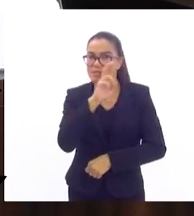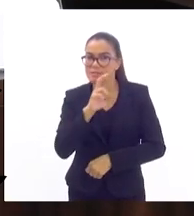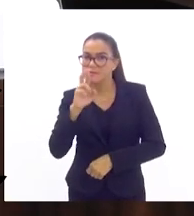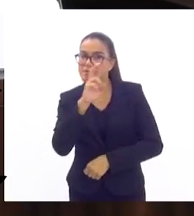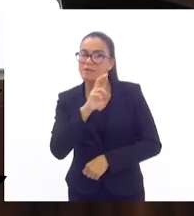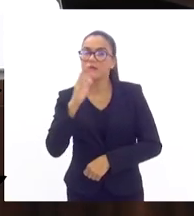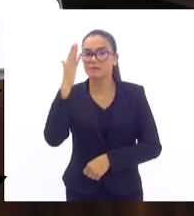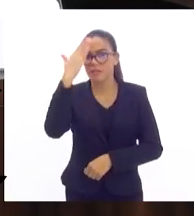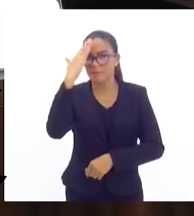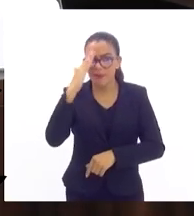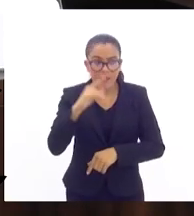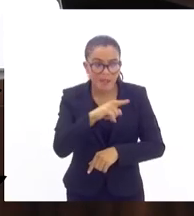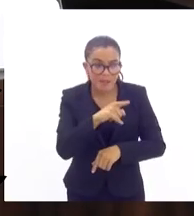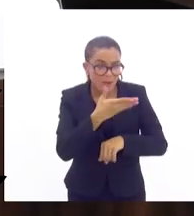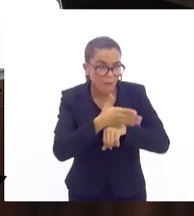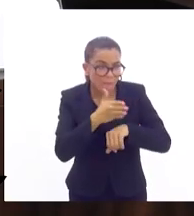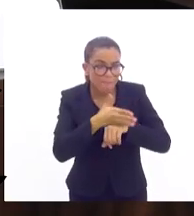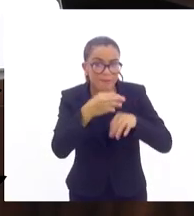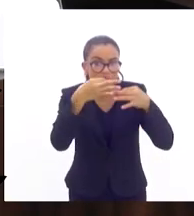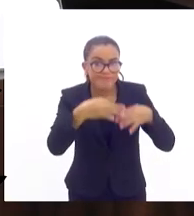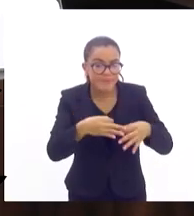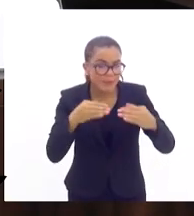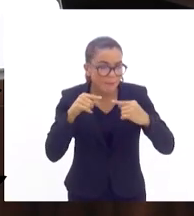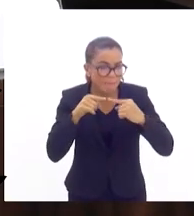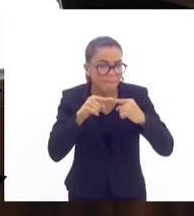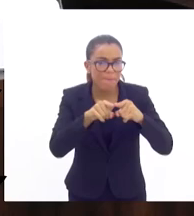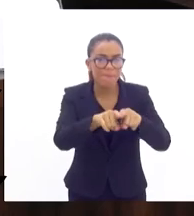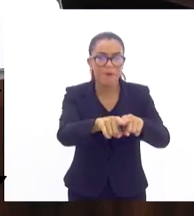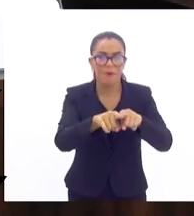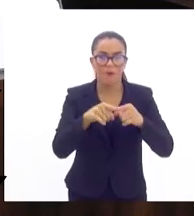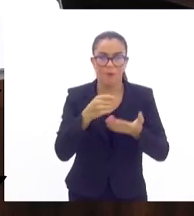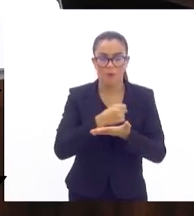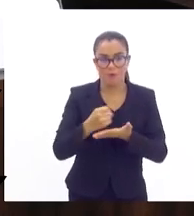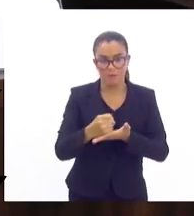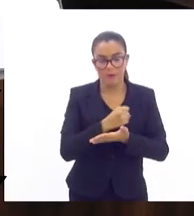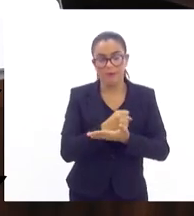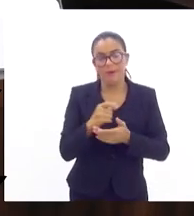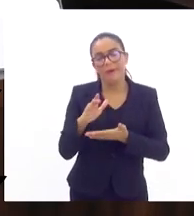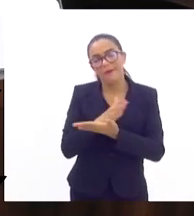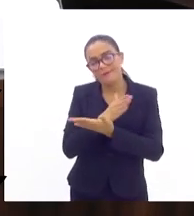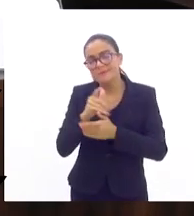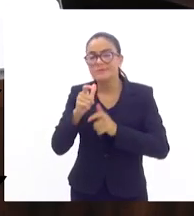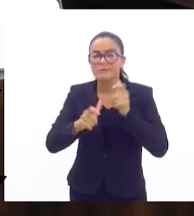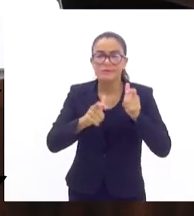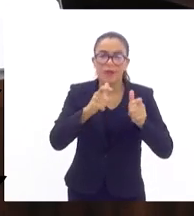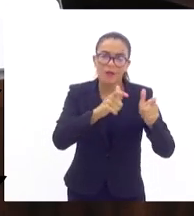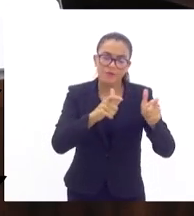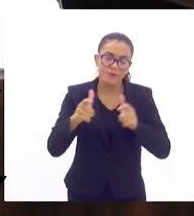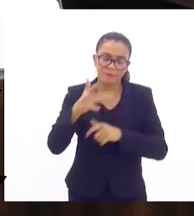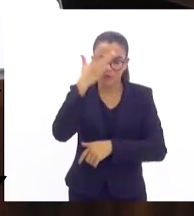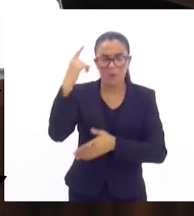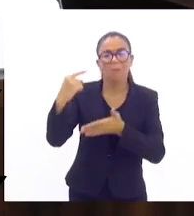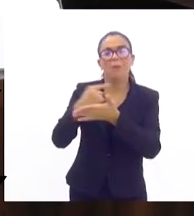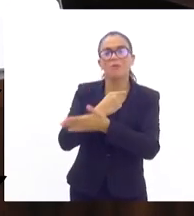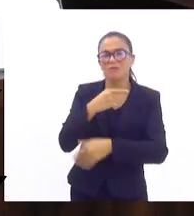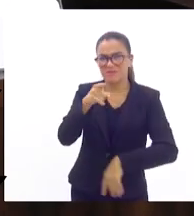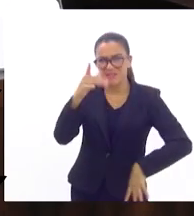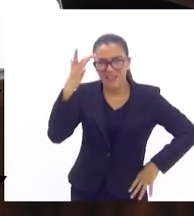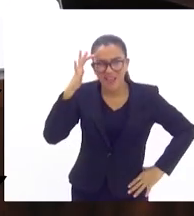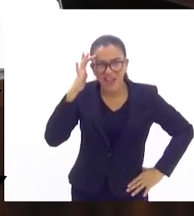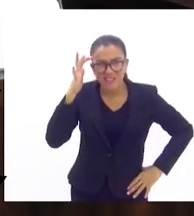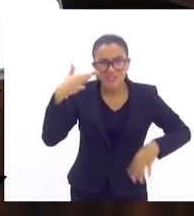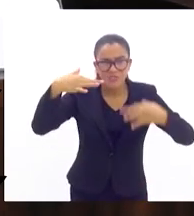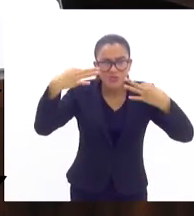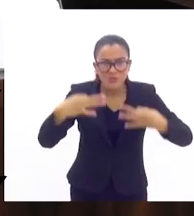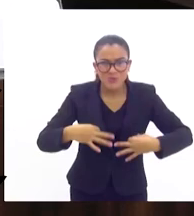fato, está de acordo com o contrato. Então, muitas das vezes, as pessoas me perguntam assim, já me perguntaram, mas você acha que é